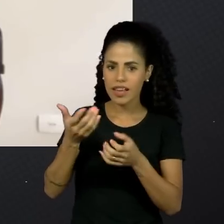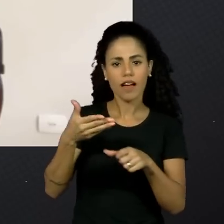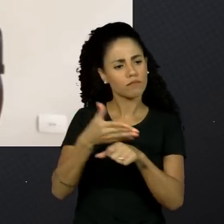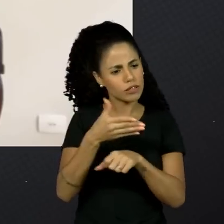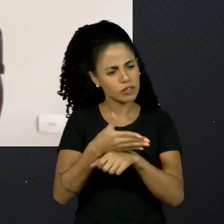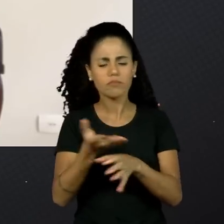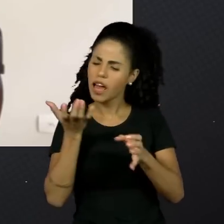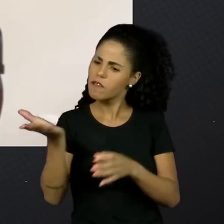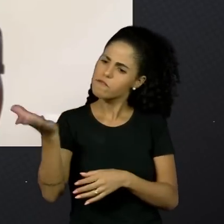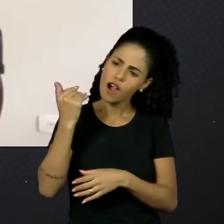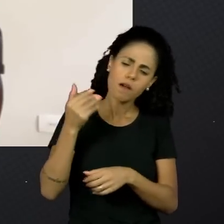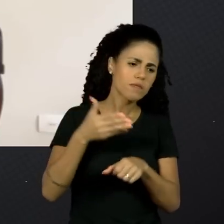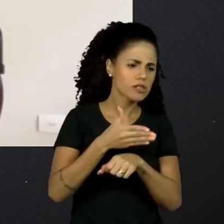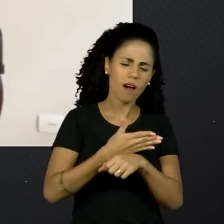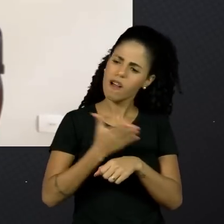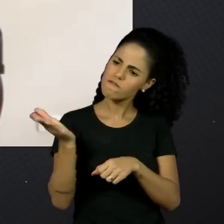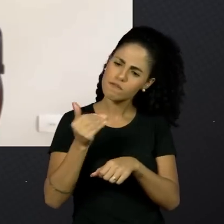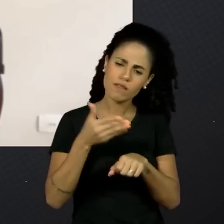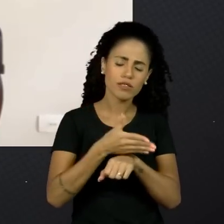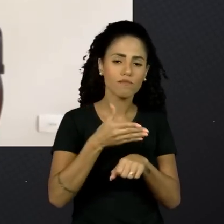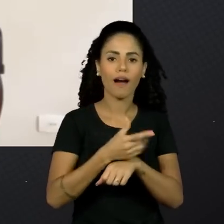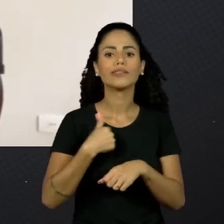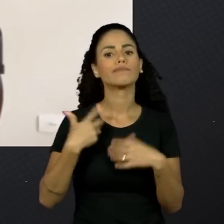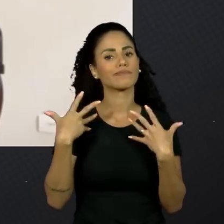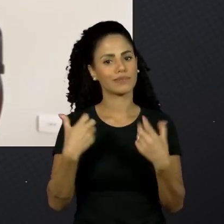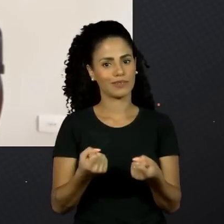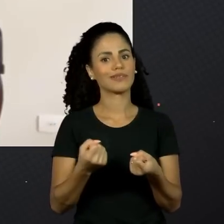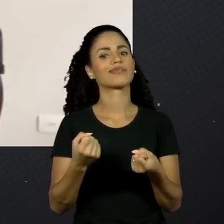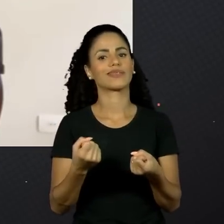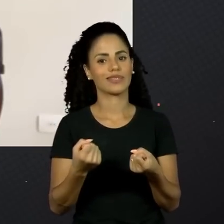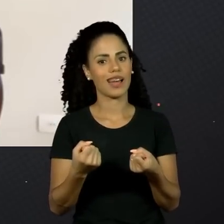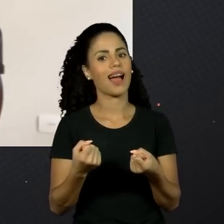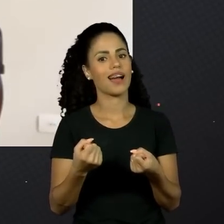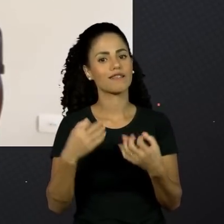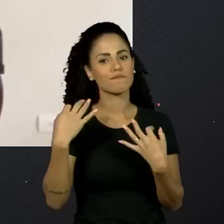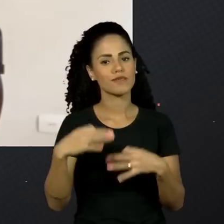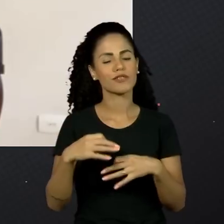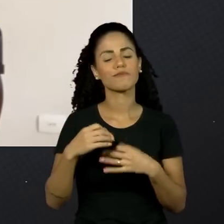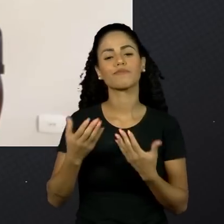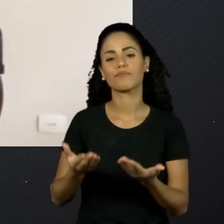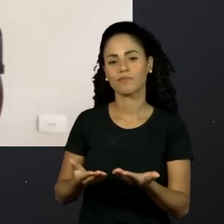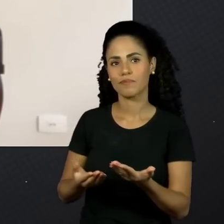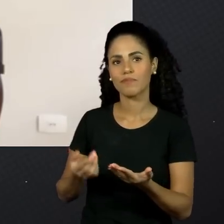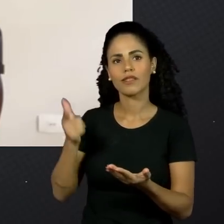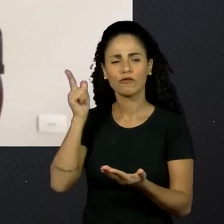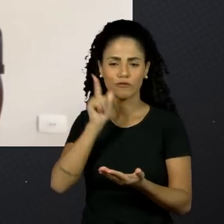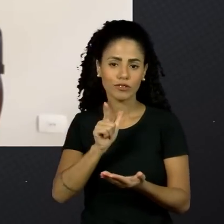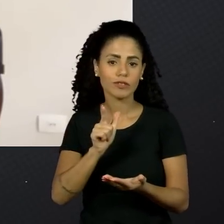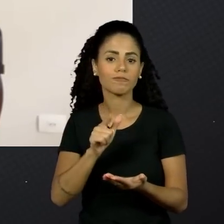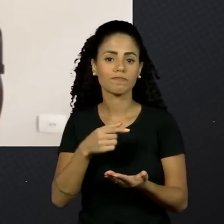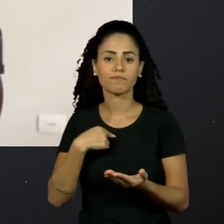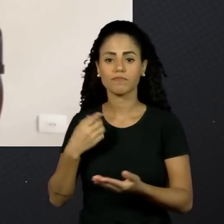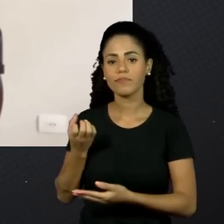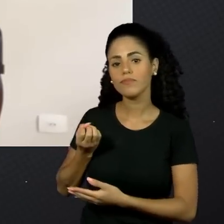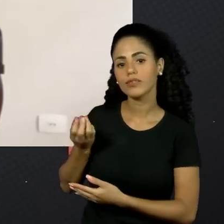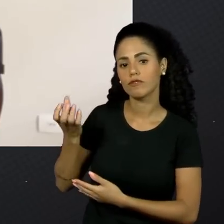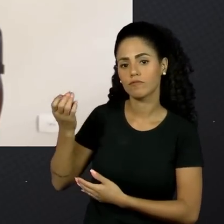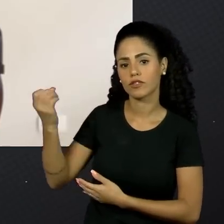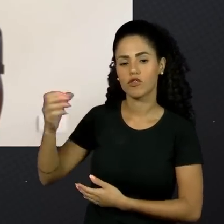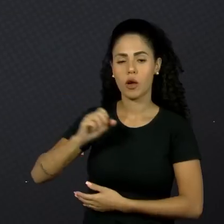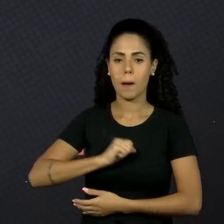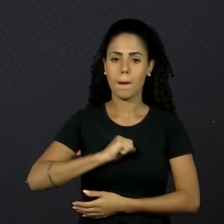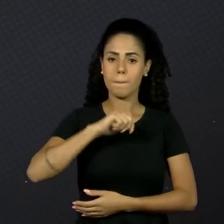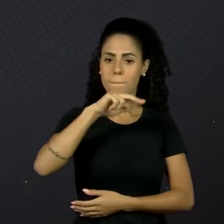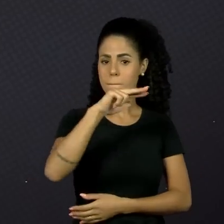participe com ele de alguma obra. Aí remontamos a Leila Assunção, fomos para Portugal, é uma remontagem, que